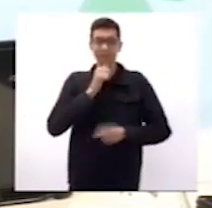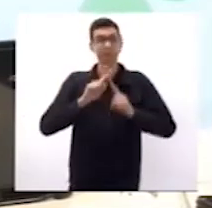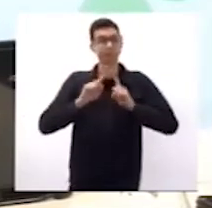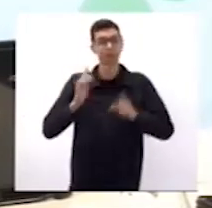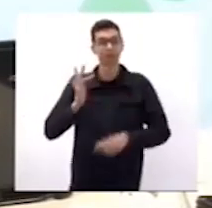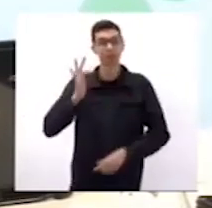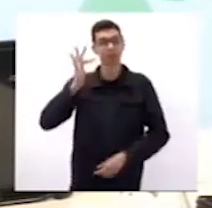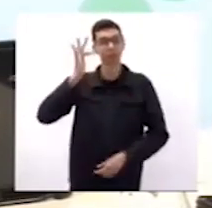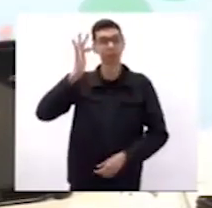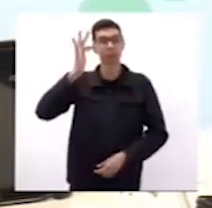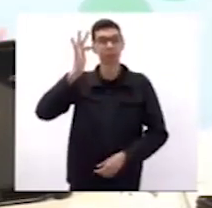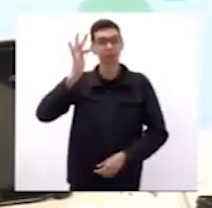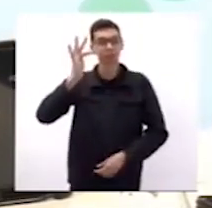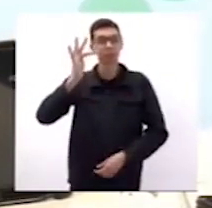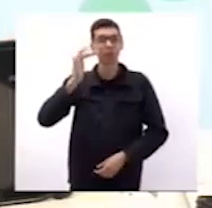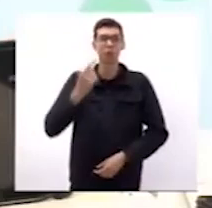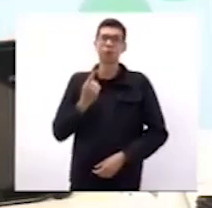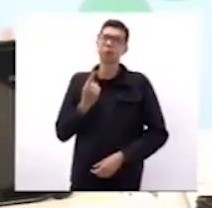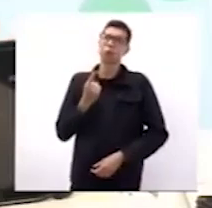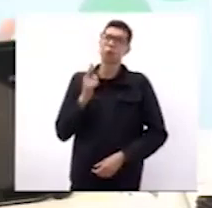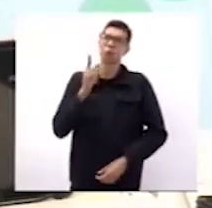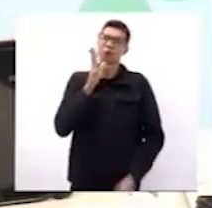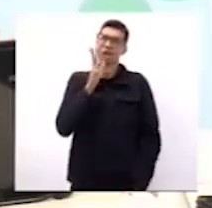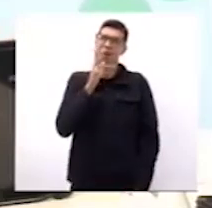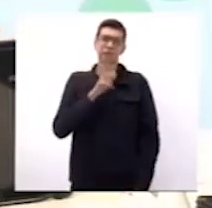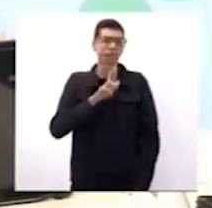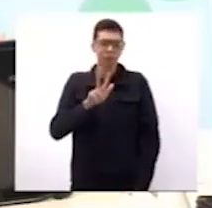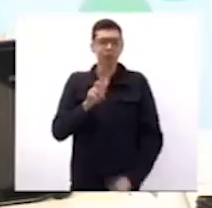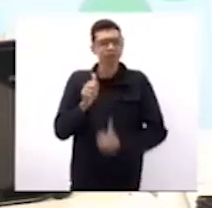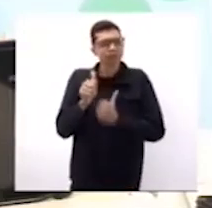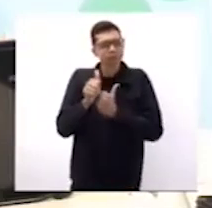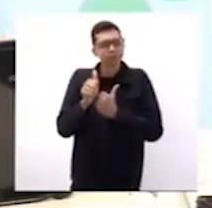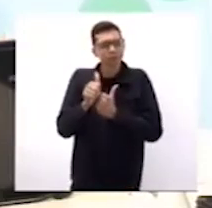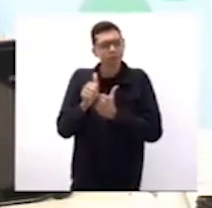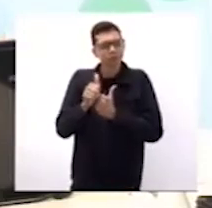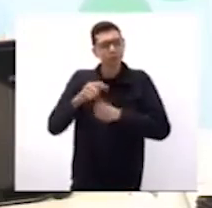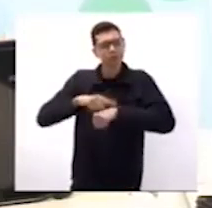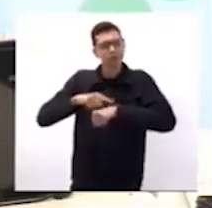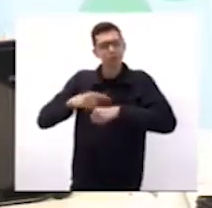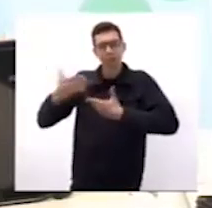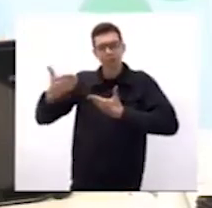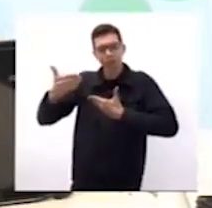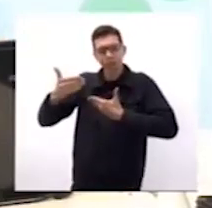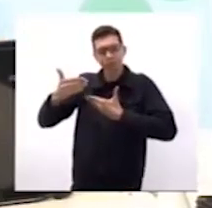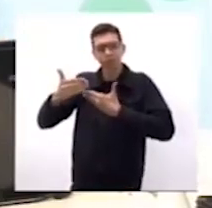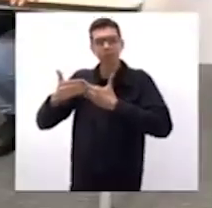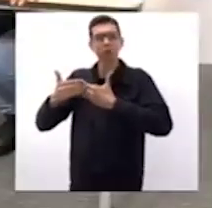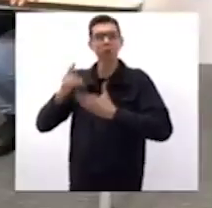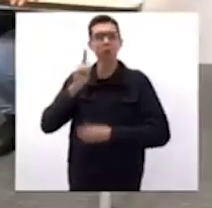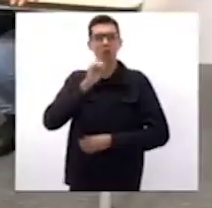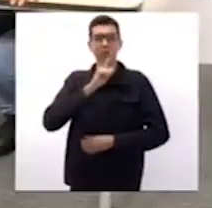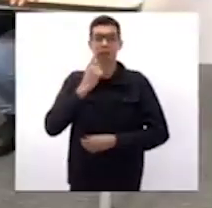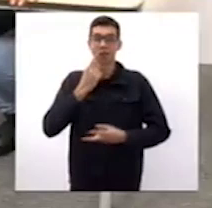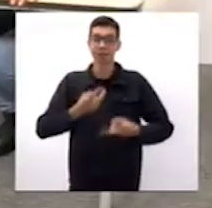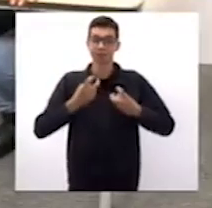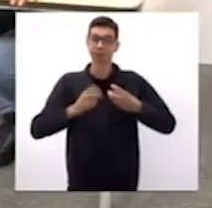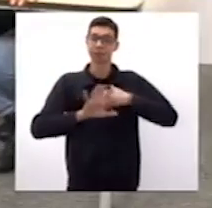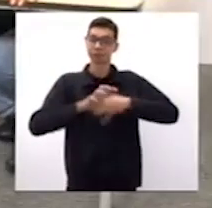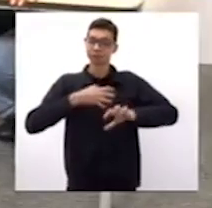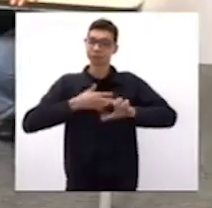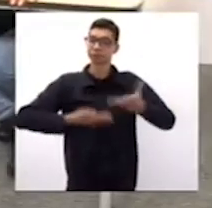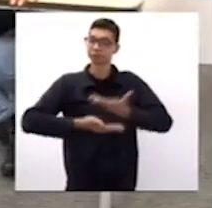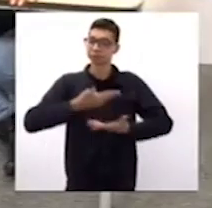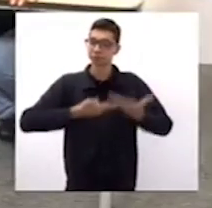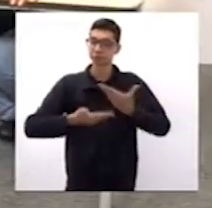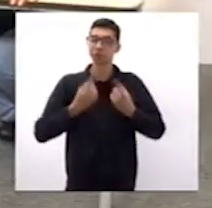não muito distante a gente vai ver que foram trabalhados a empatia, o diálogo, a autonomia, a responsabilidade